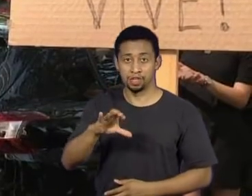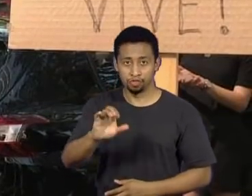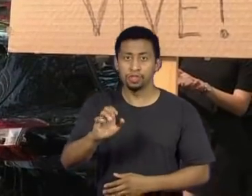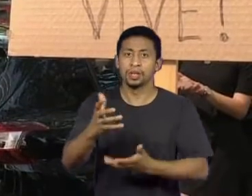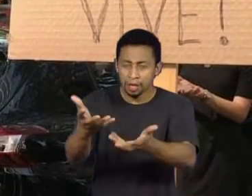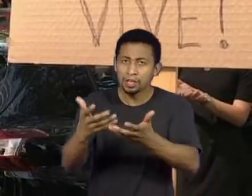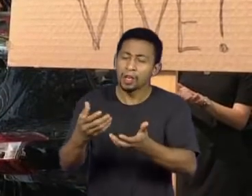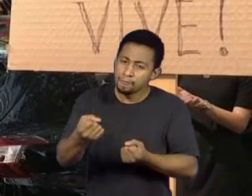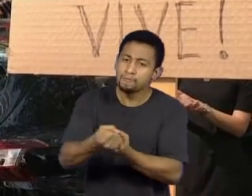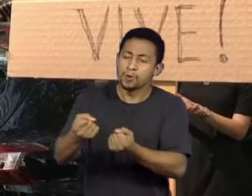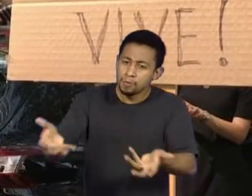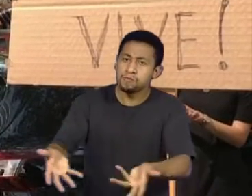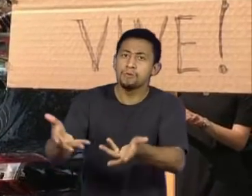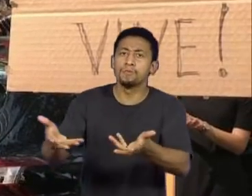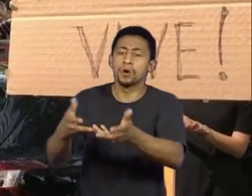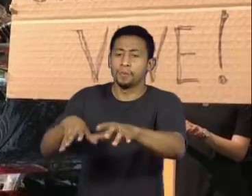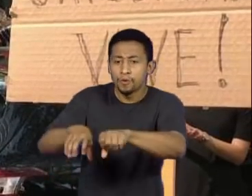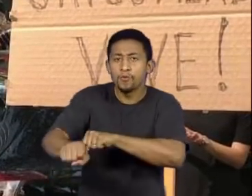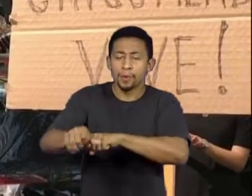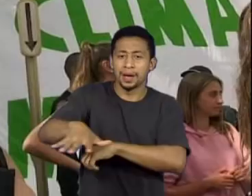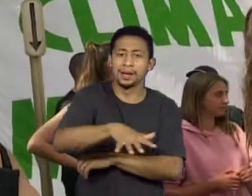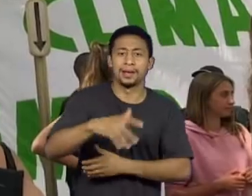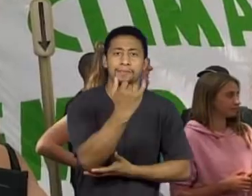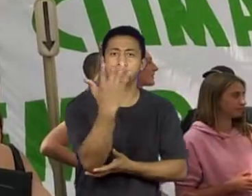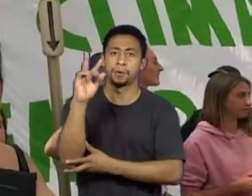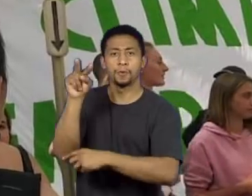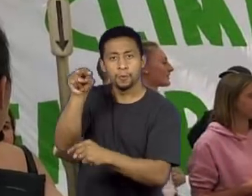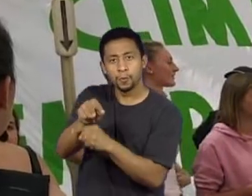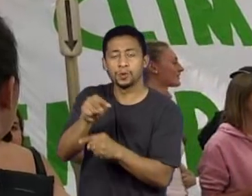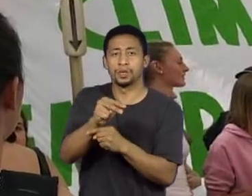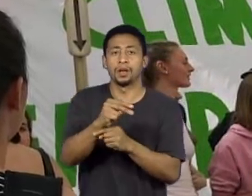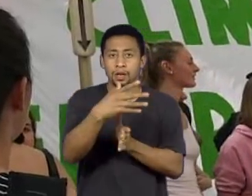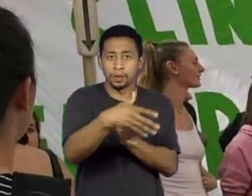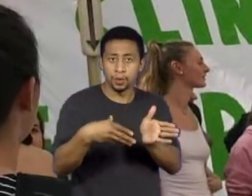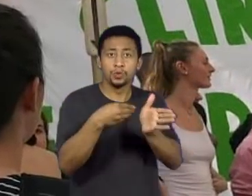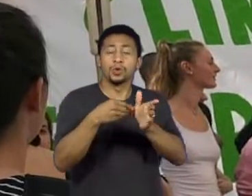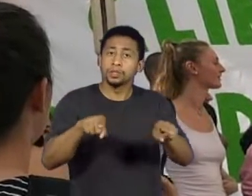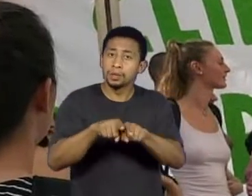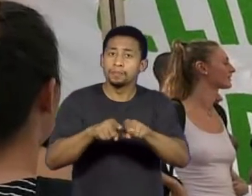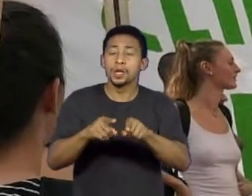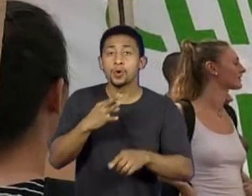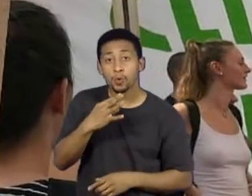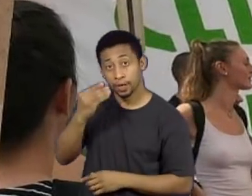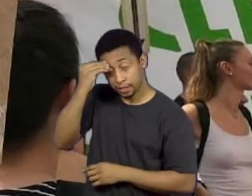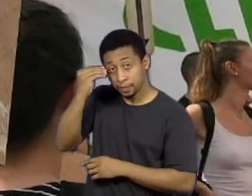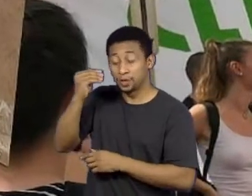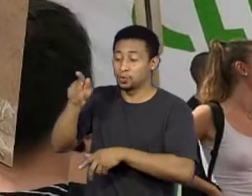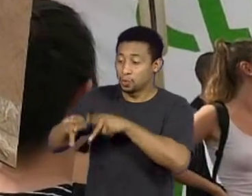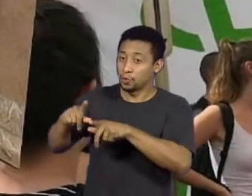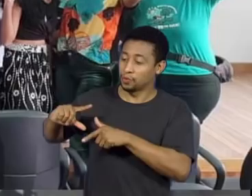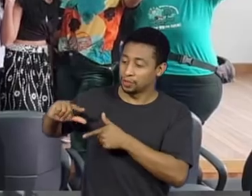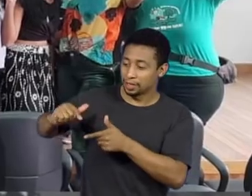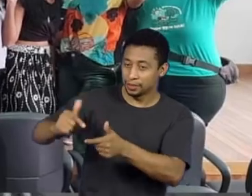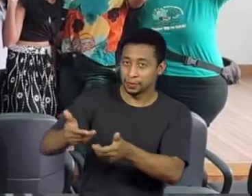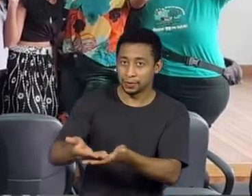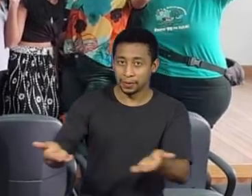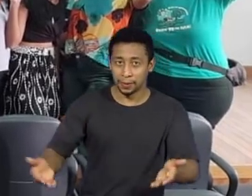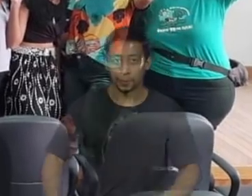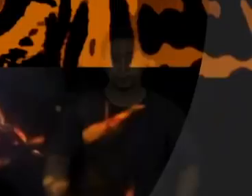formar jovens líderes para preservar a Amazônia e os saberes dos povos tradicionais.